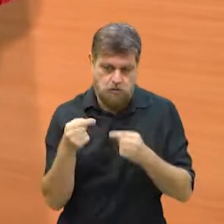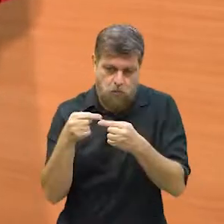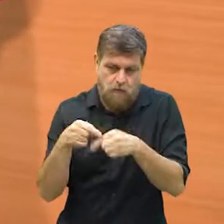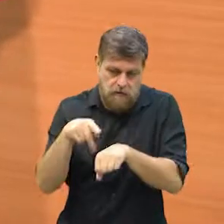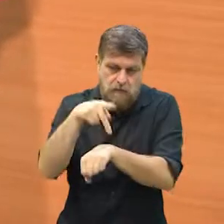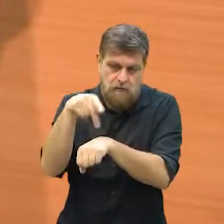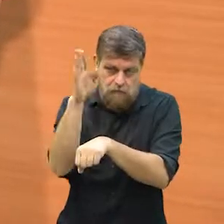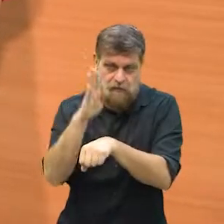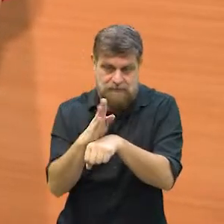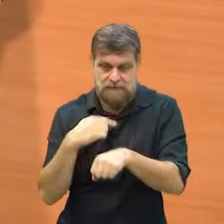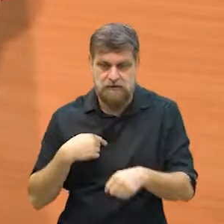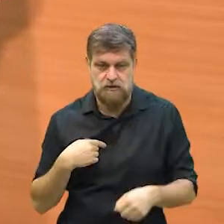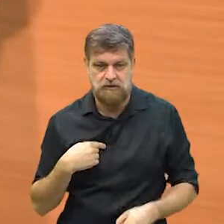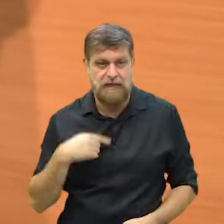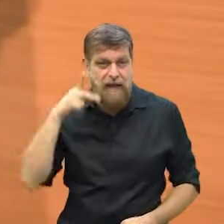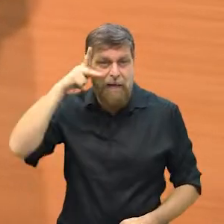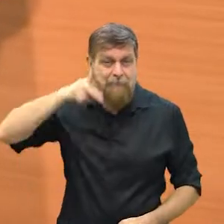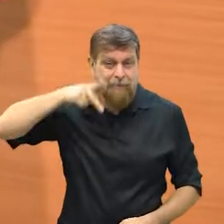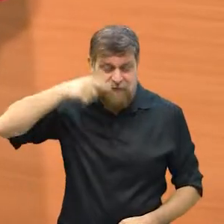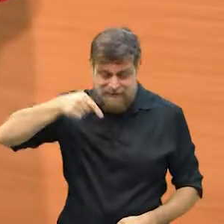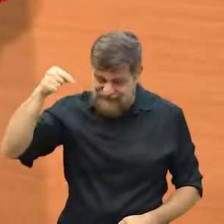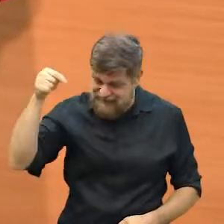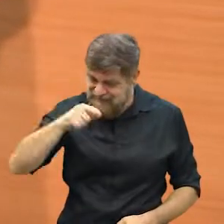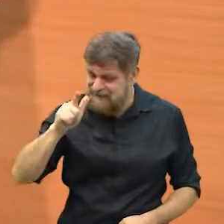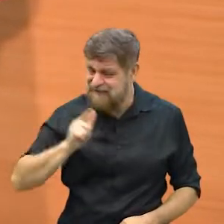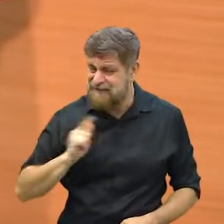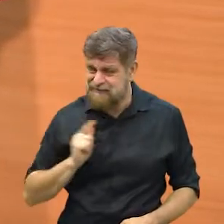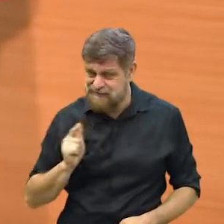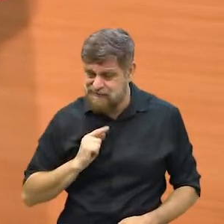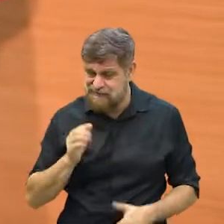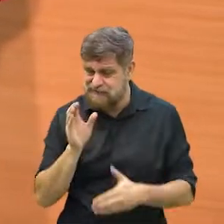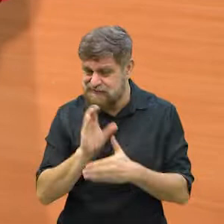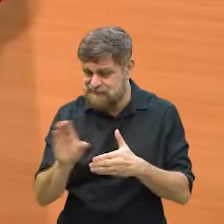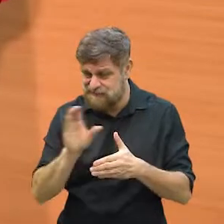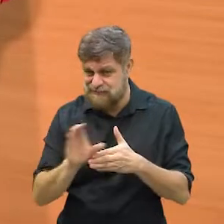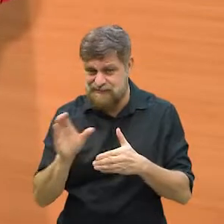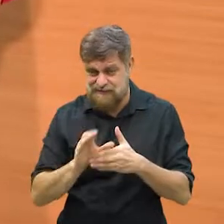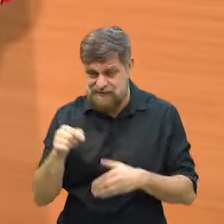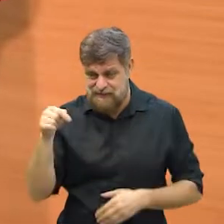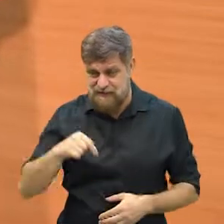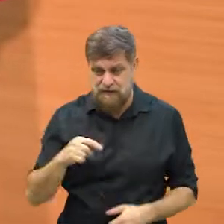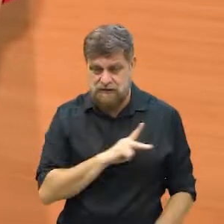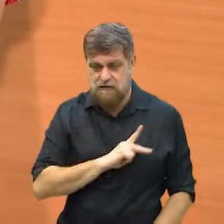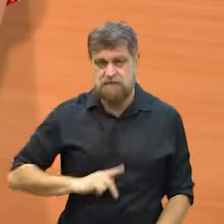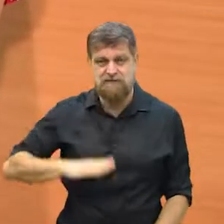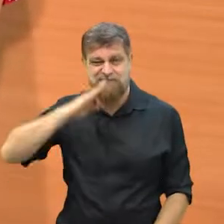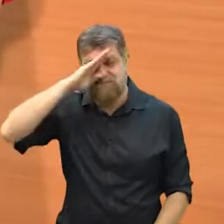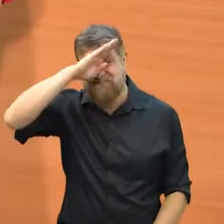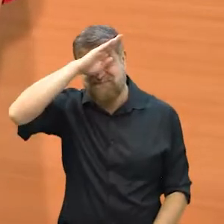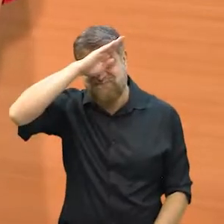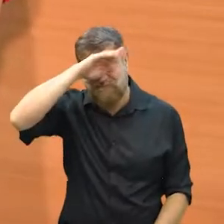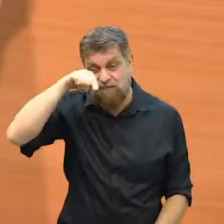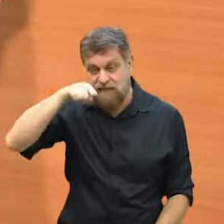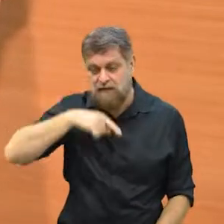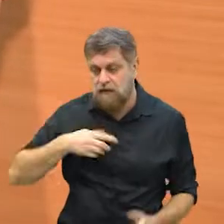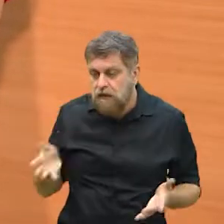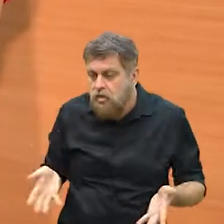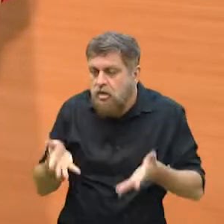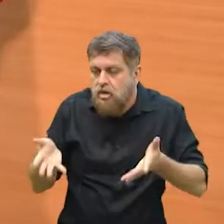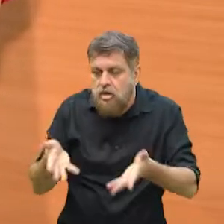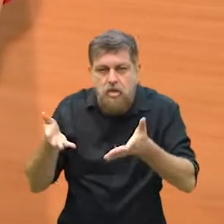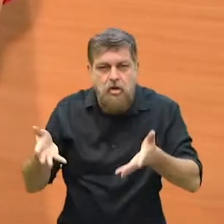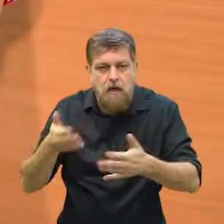ilha isolada, nós temos crises políticas colocadas no nosso país, nós temos um presidente da República que